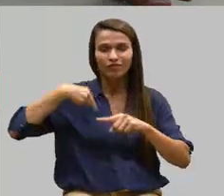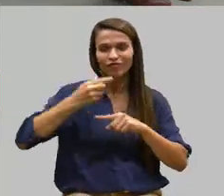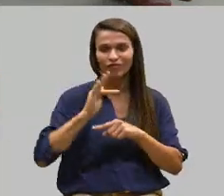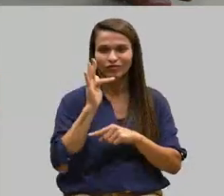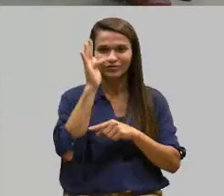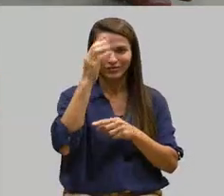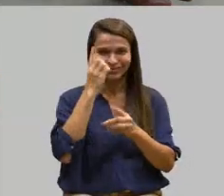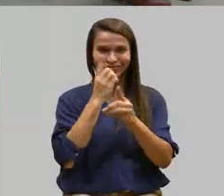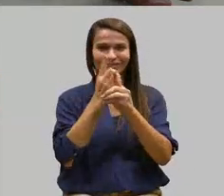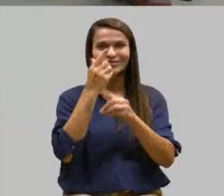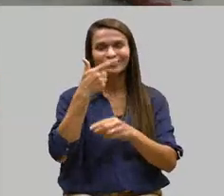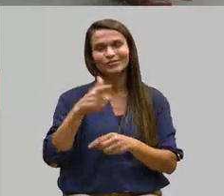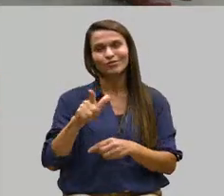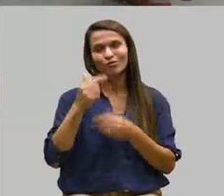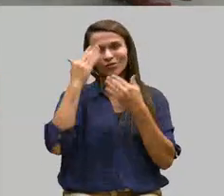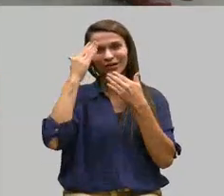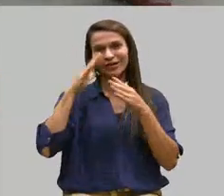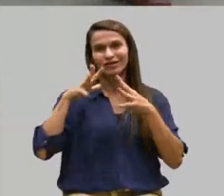a todos